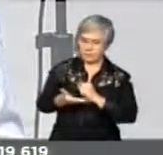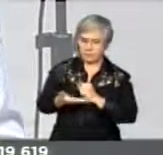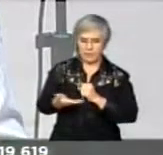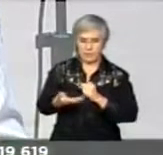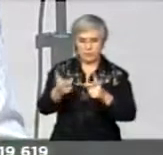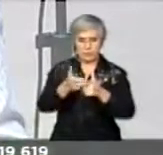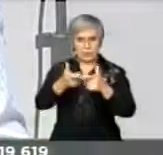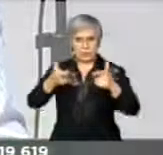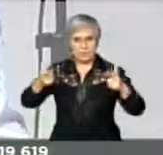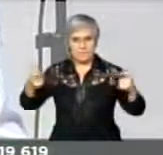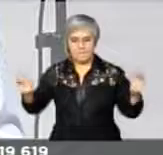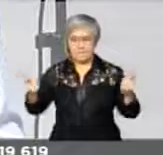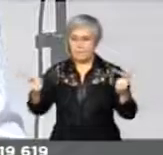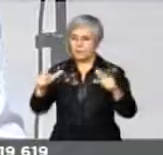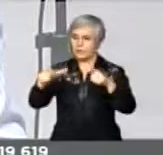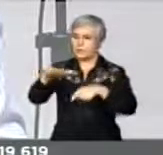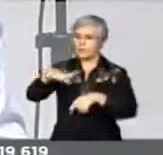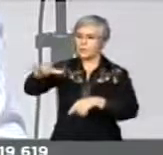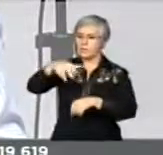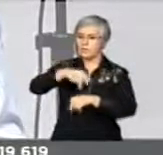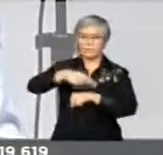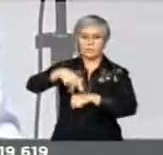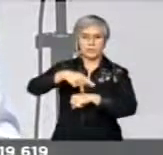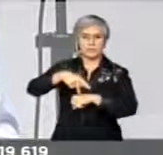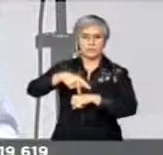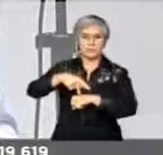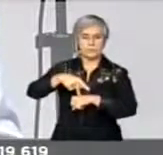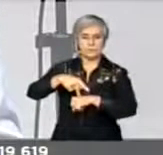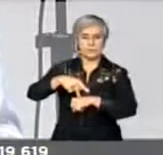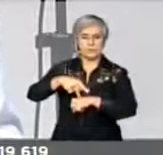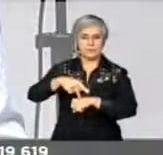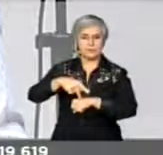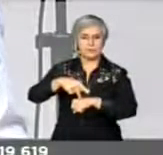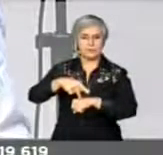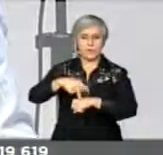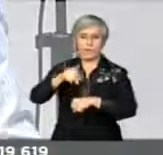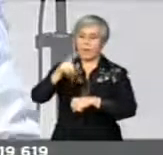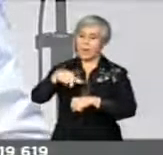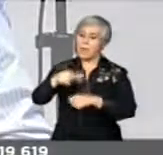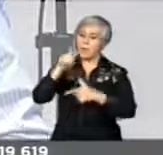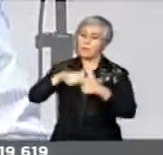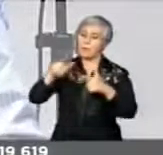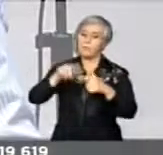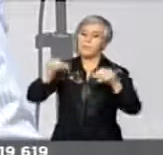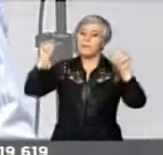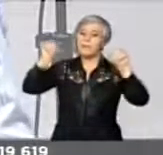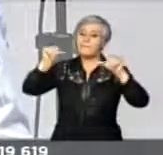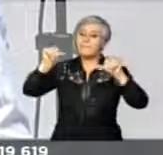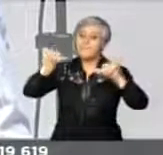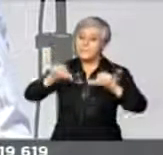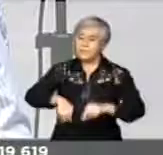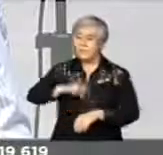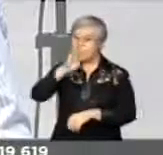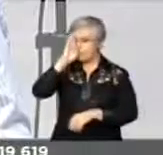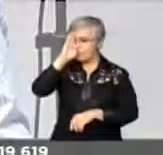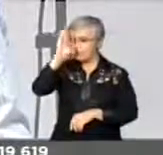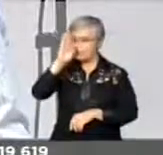maioria da região do país está na raiz e na causa dessa epidemia, que